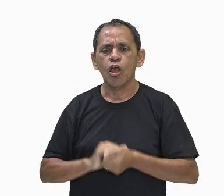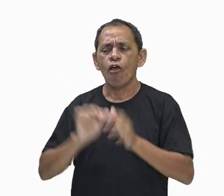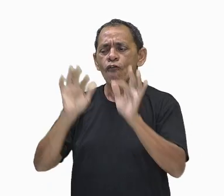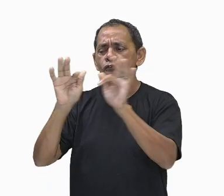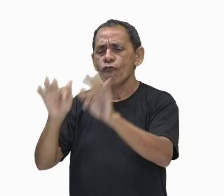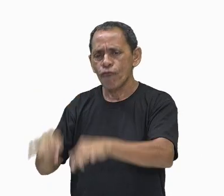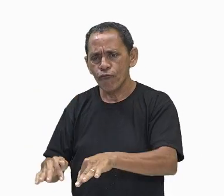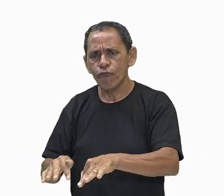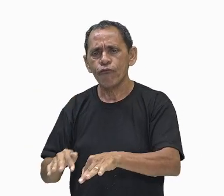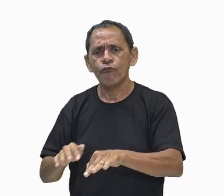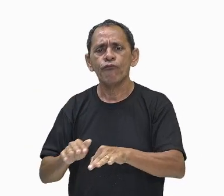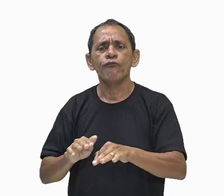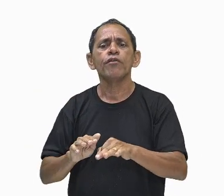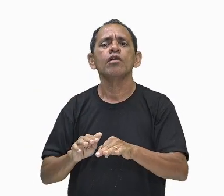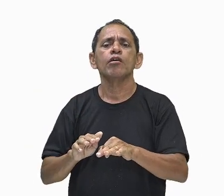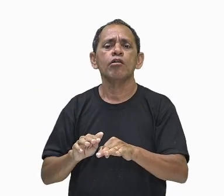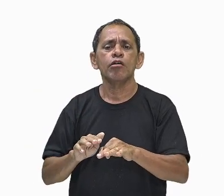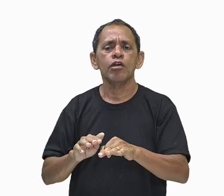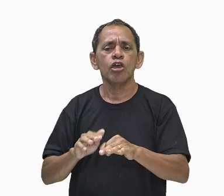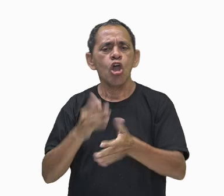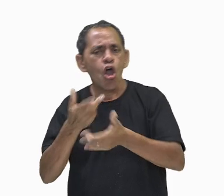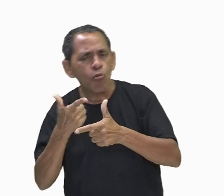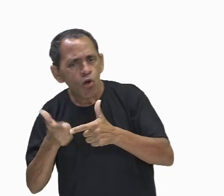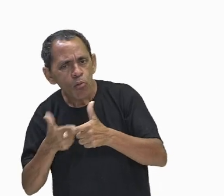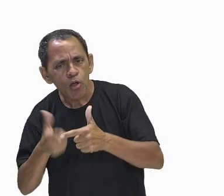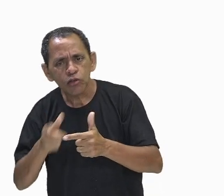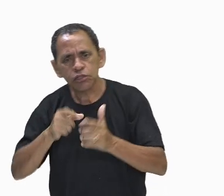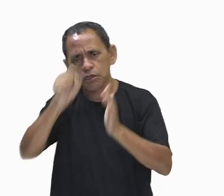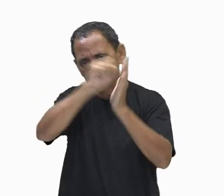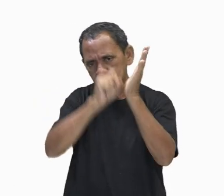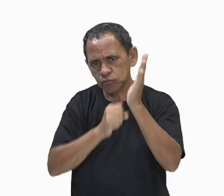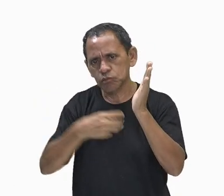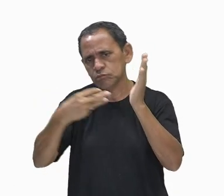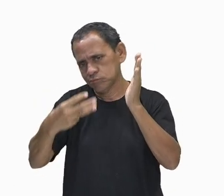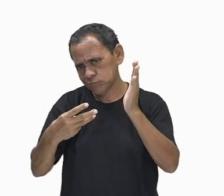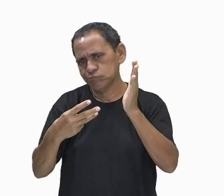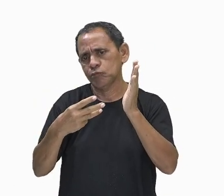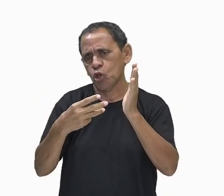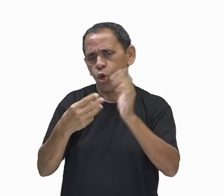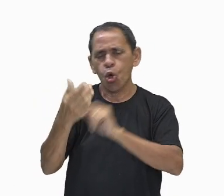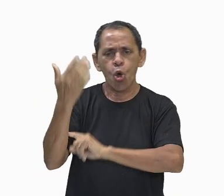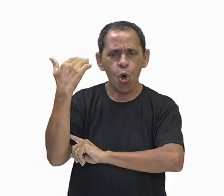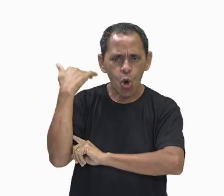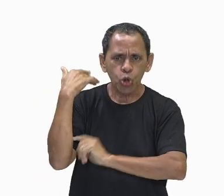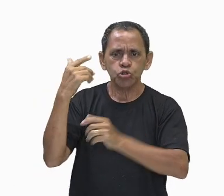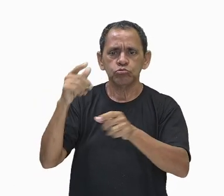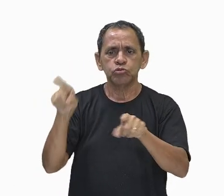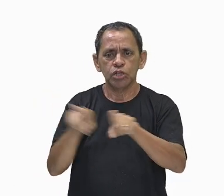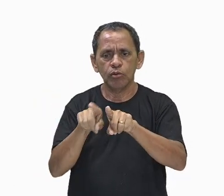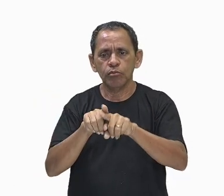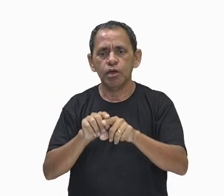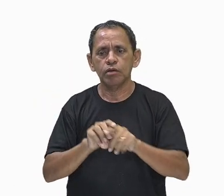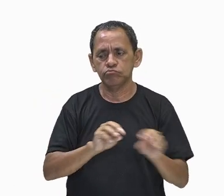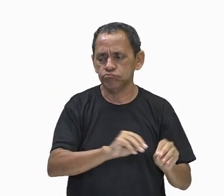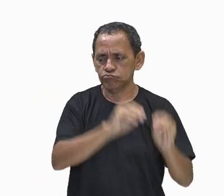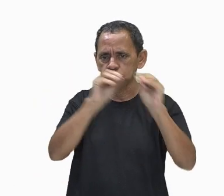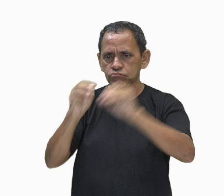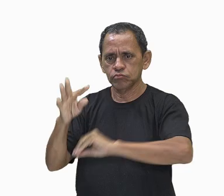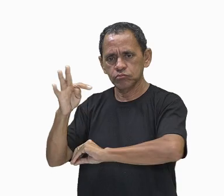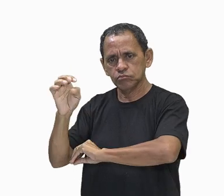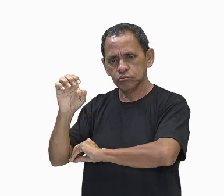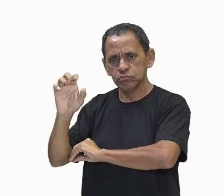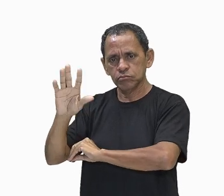que abalou o Egito nos últimos 3 séculos. Ele transferiu a capital do Império de Tebas para